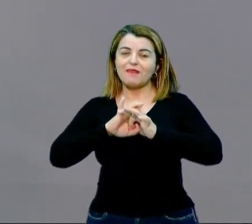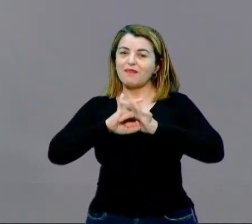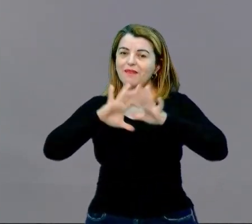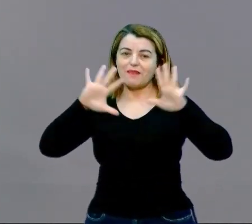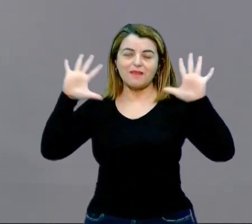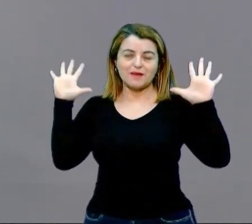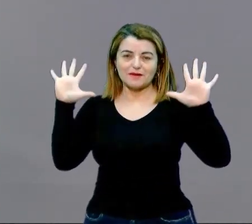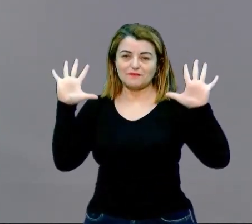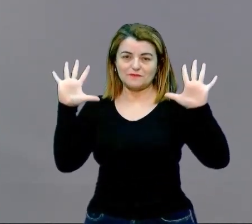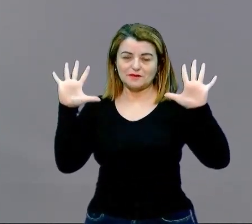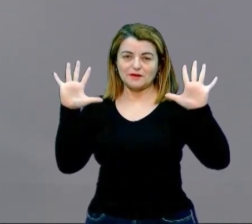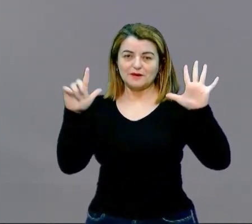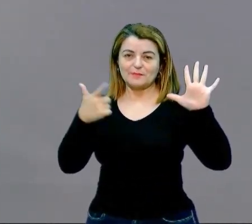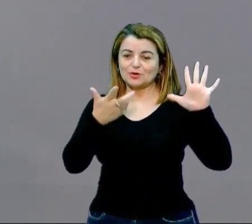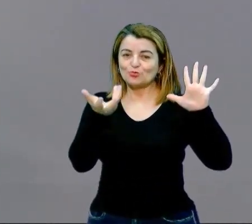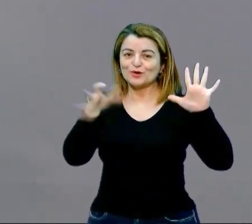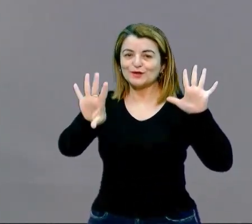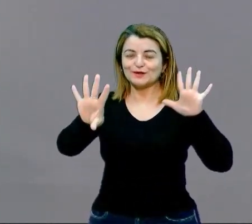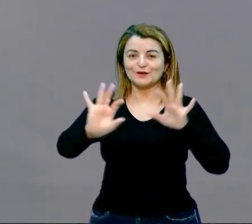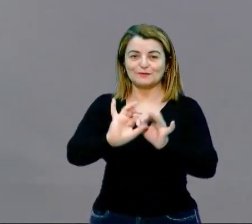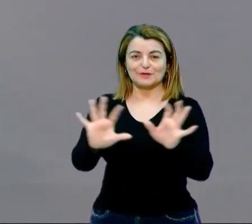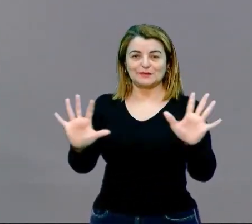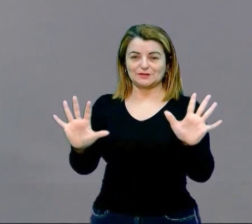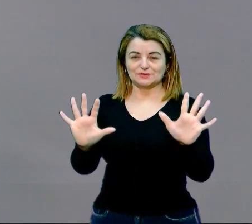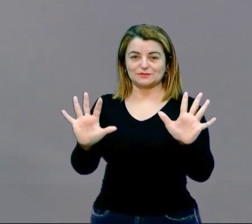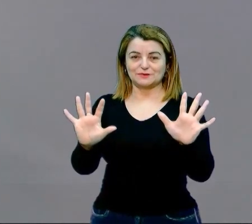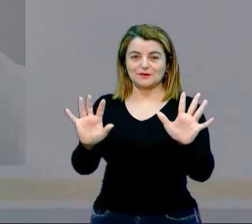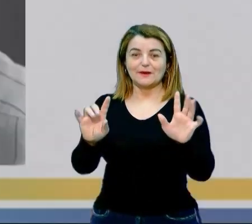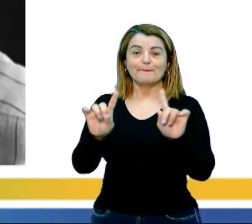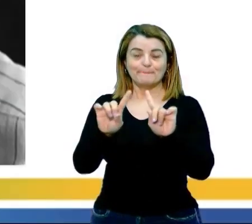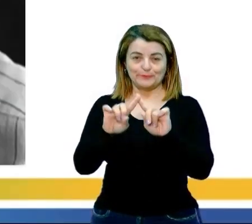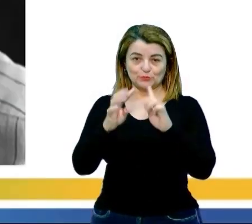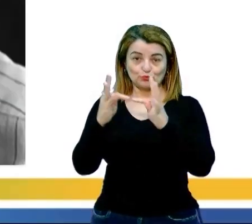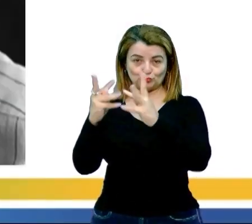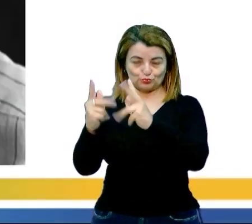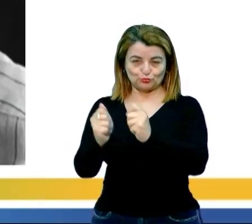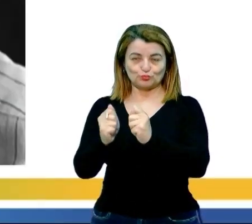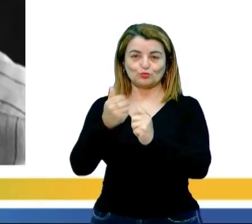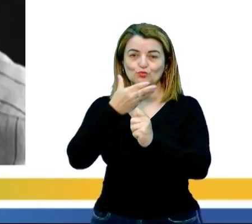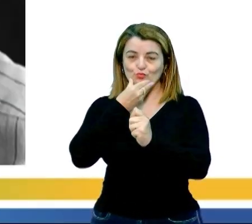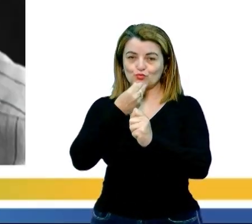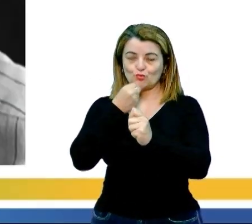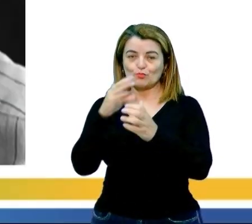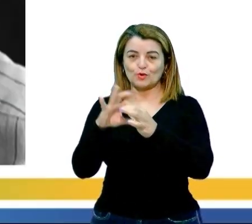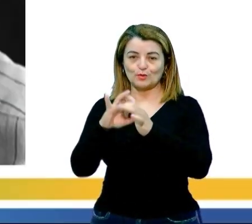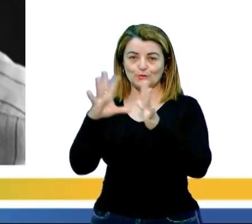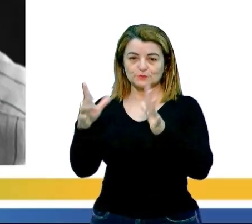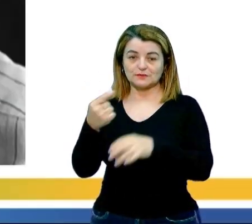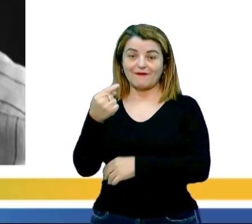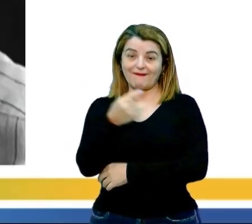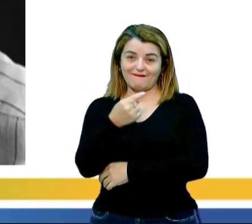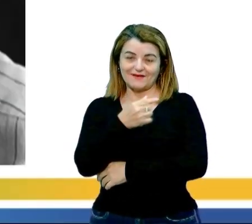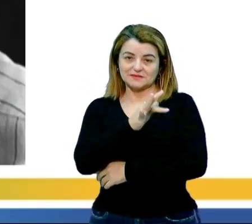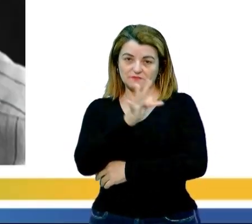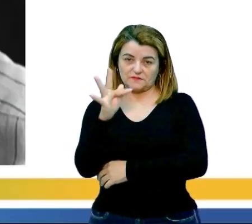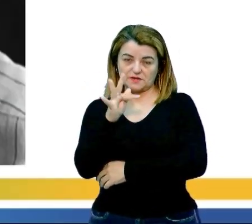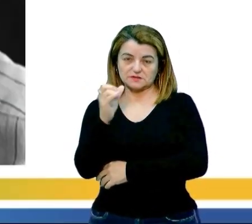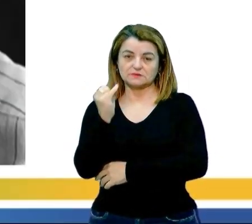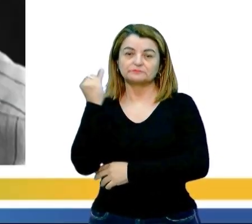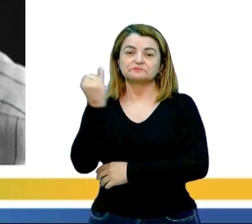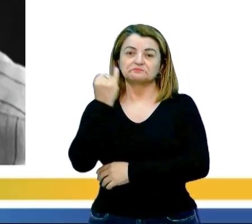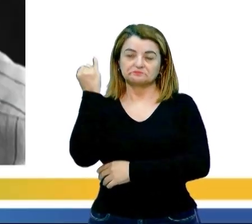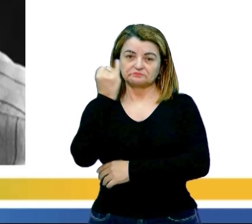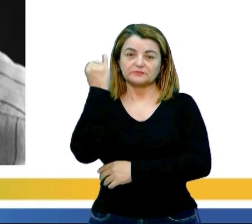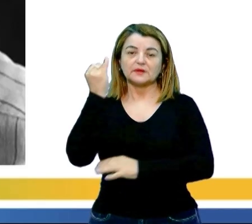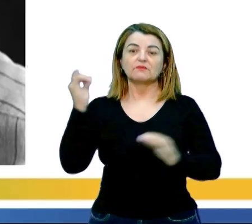da própria liberdade. Para todo o resto, o homem é livre. Portanto, essa frase do Michel Foucault, ela é muito importante porque